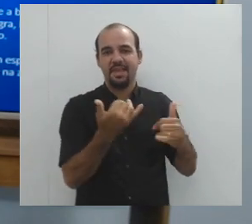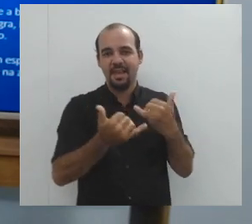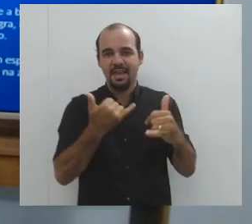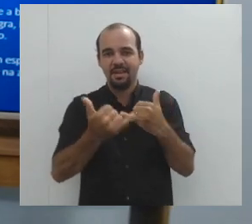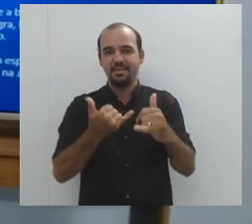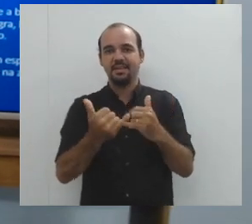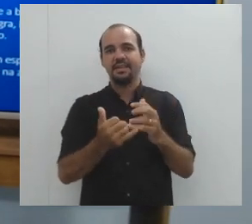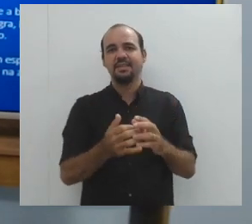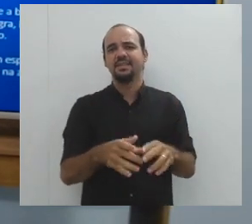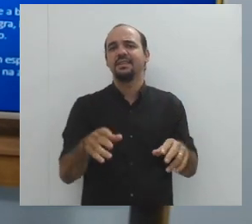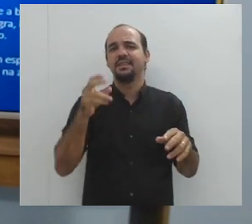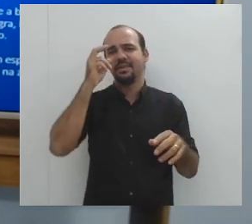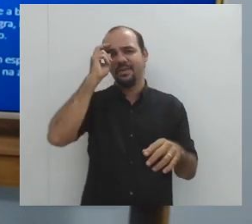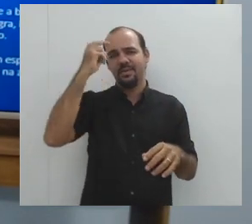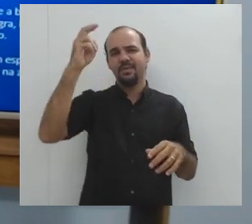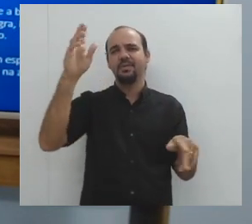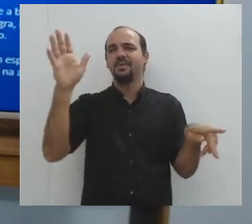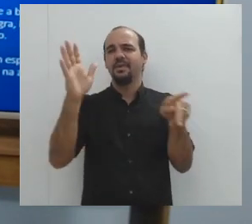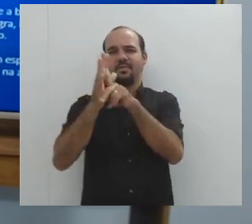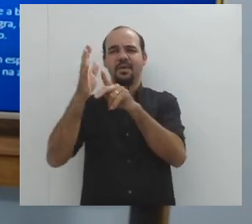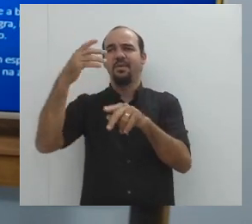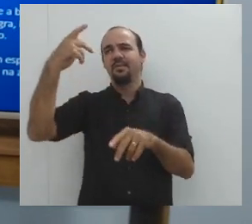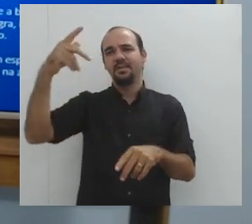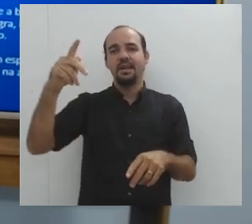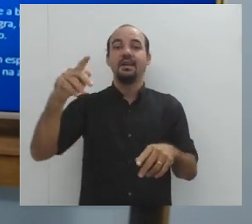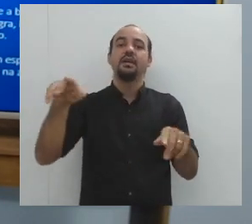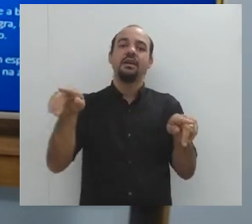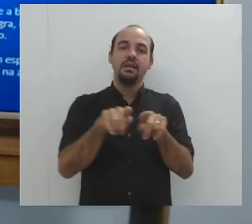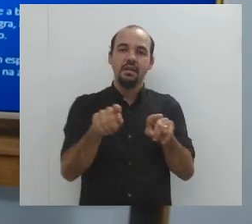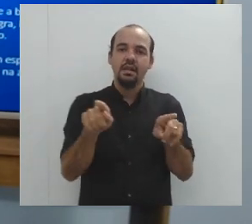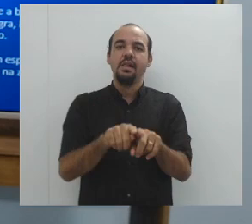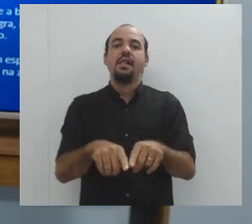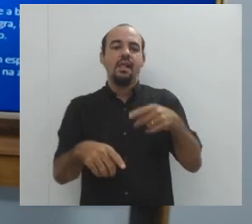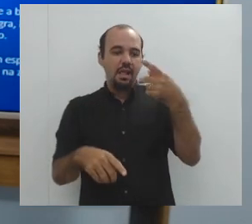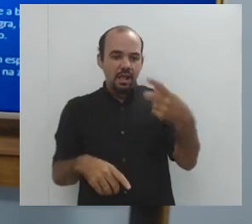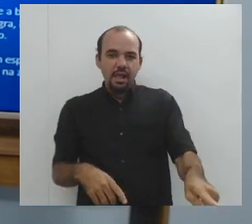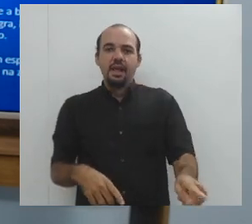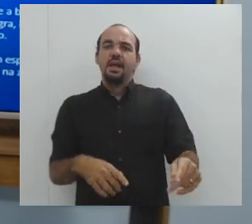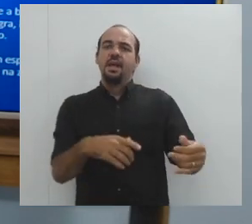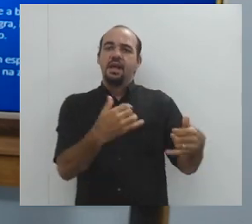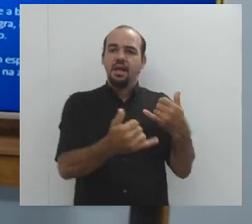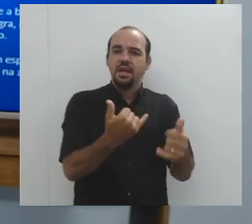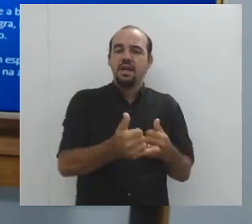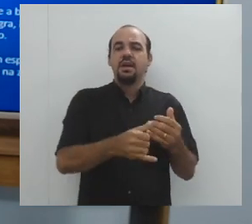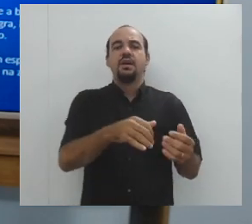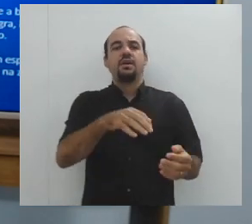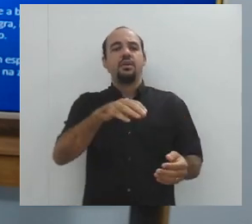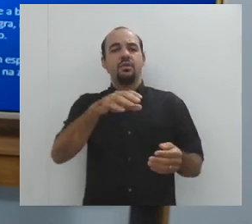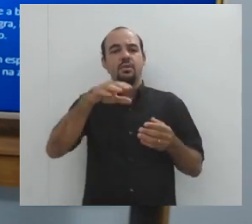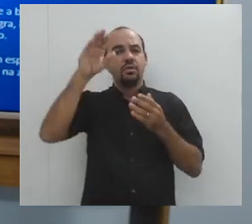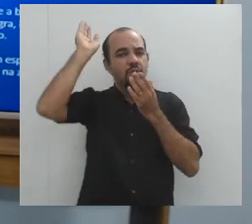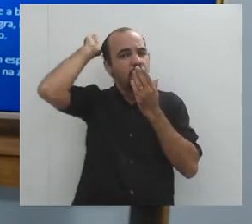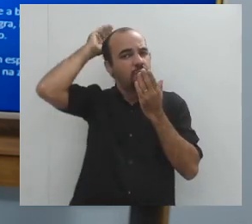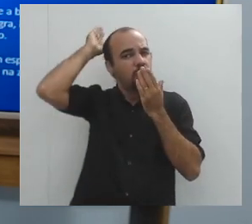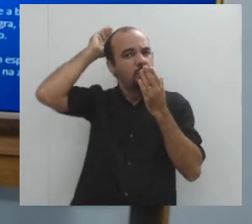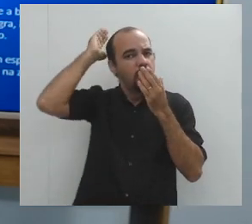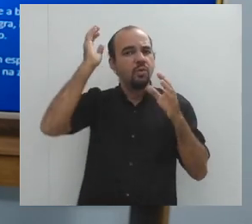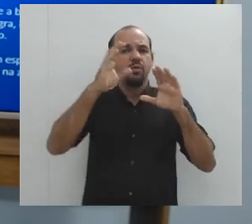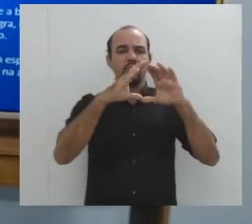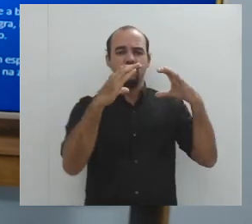essa cultura que existia, né, existiam os povos indígenas aqui, e as crianças indígenas